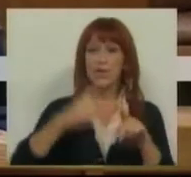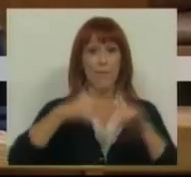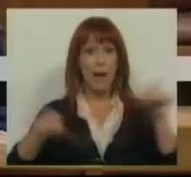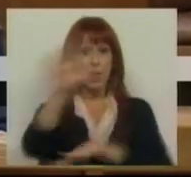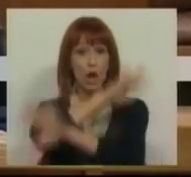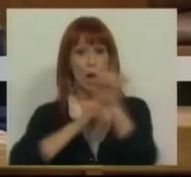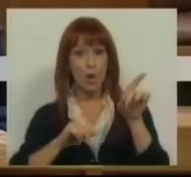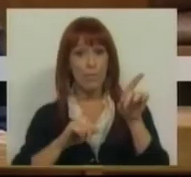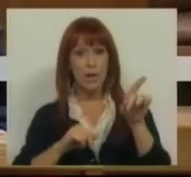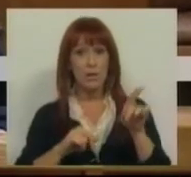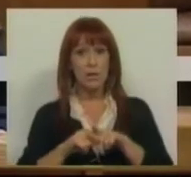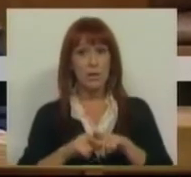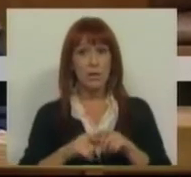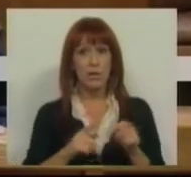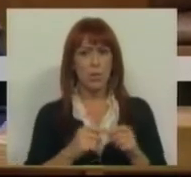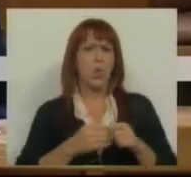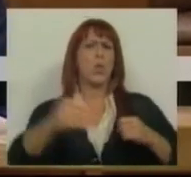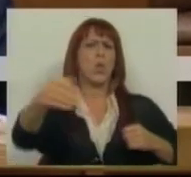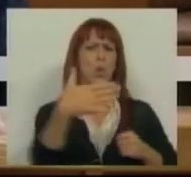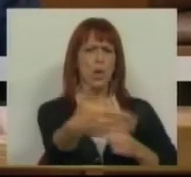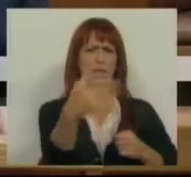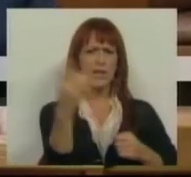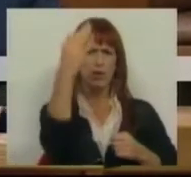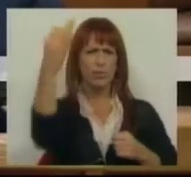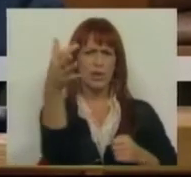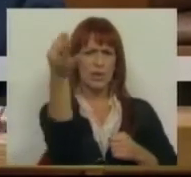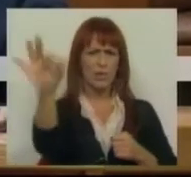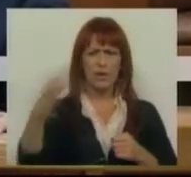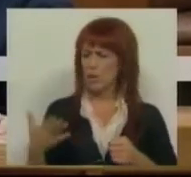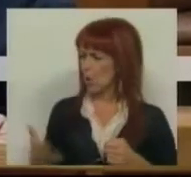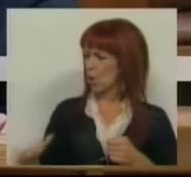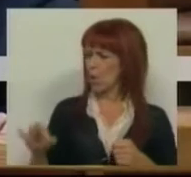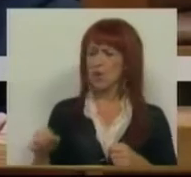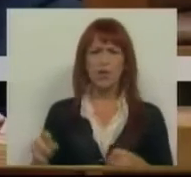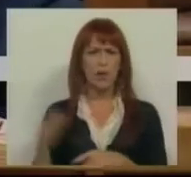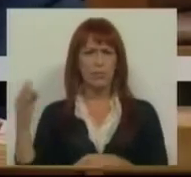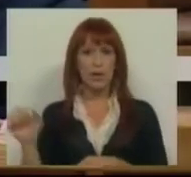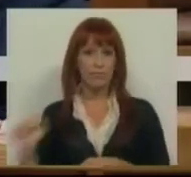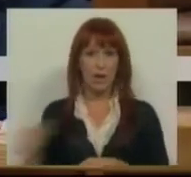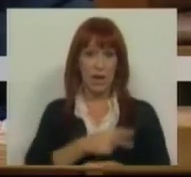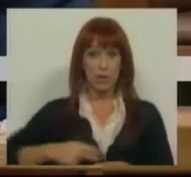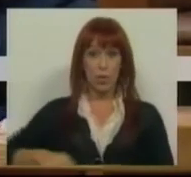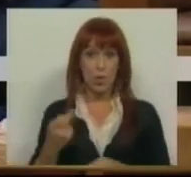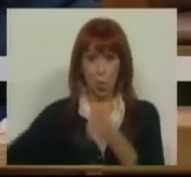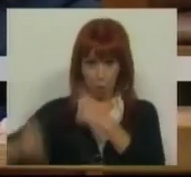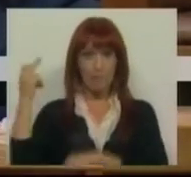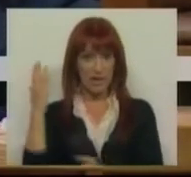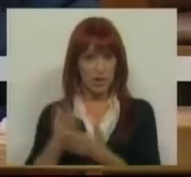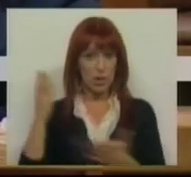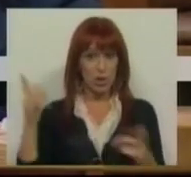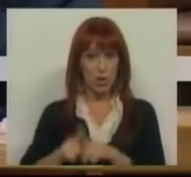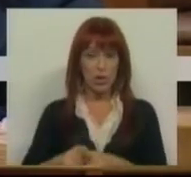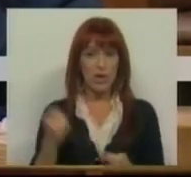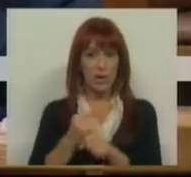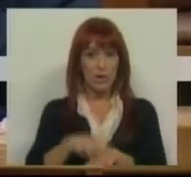média europeia e a léguas dos 16% da França ou 18% da Dinamarca. Só o ano passado, a